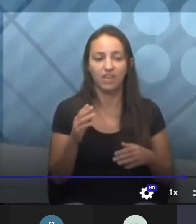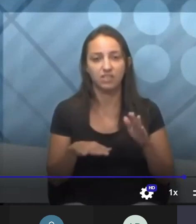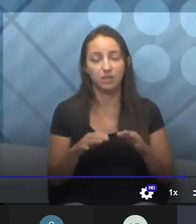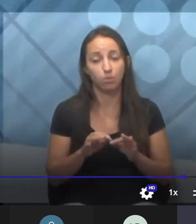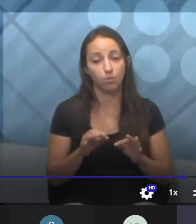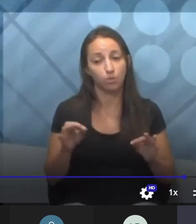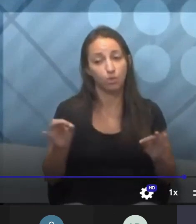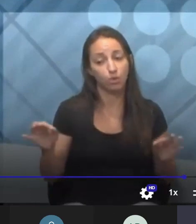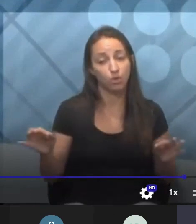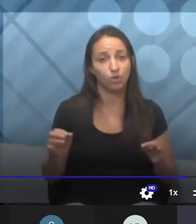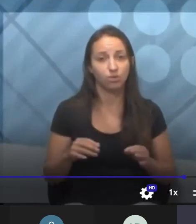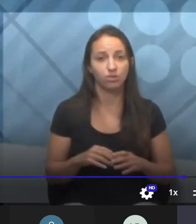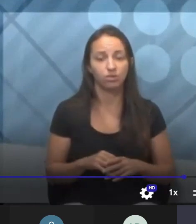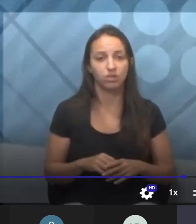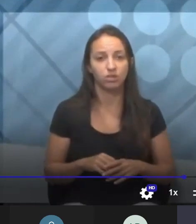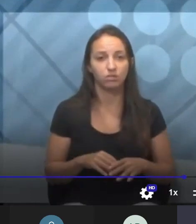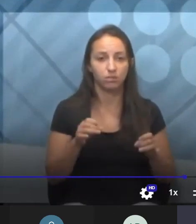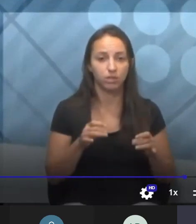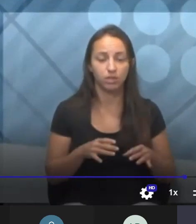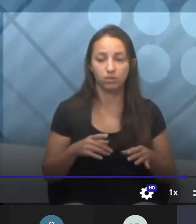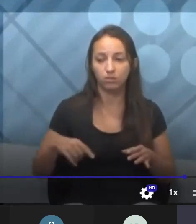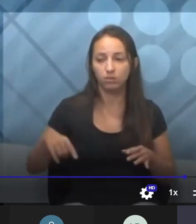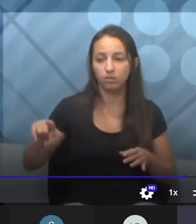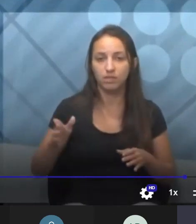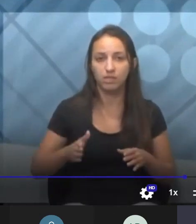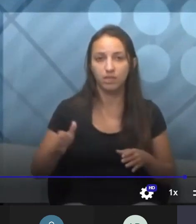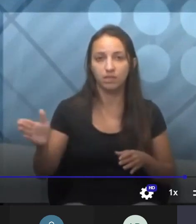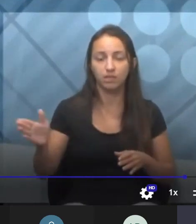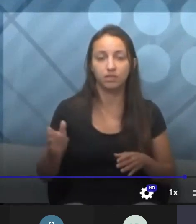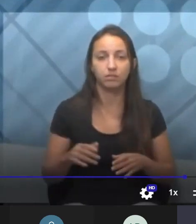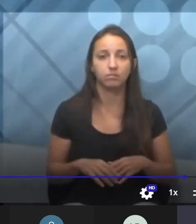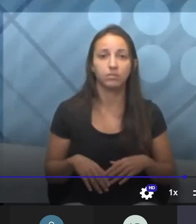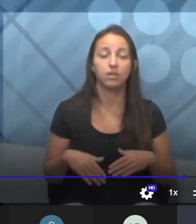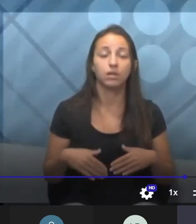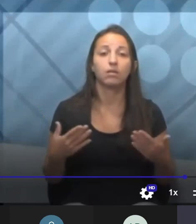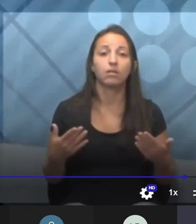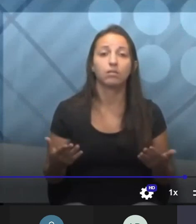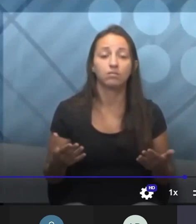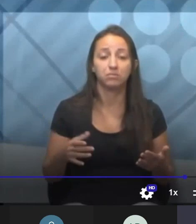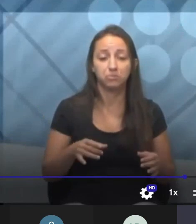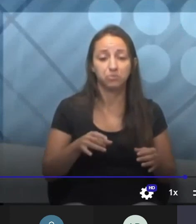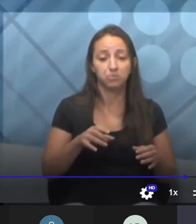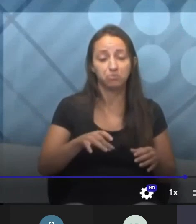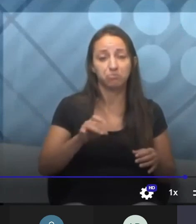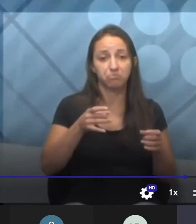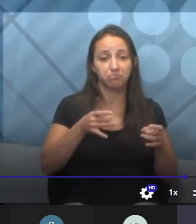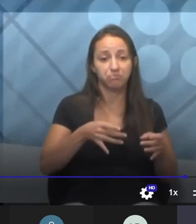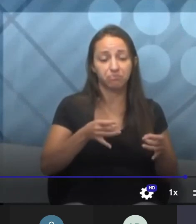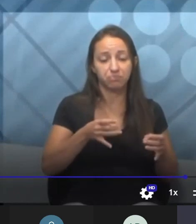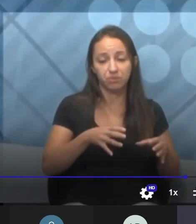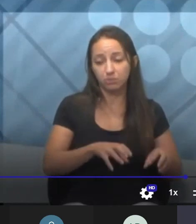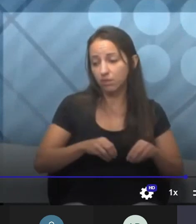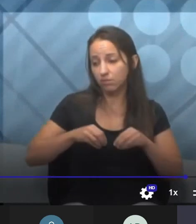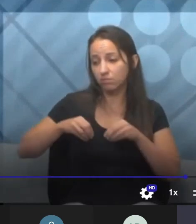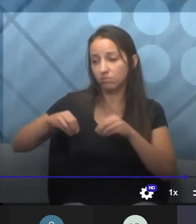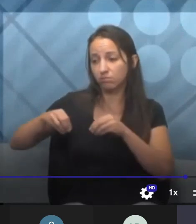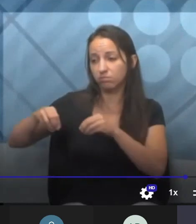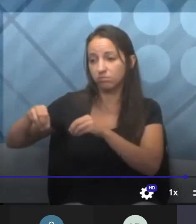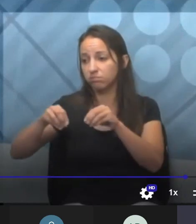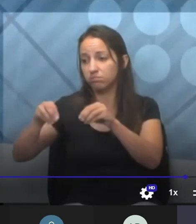longe, o depósito de lixo tão longe da saída, ou será que ele vai cruzar todo o pátio com lixo para levar pela frente da